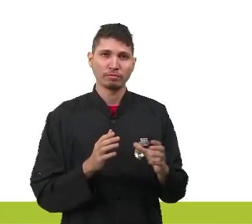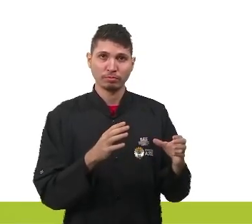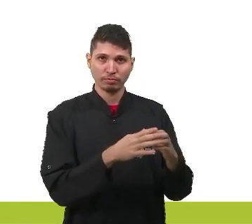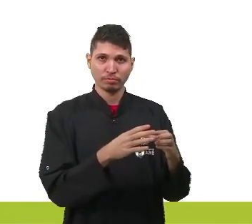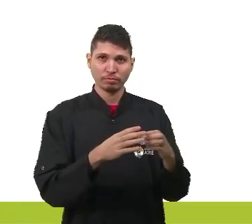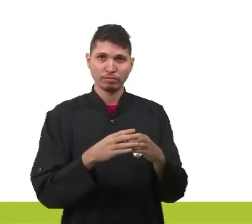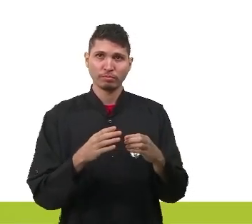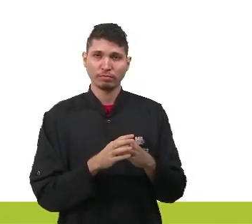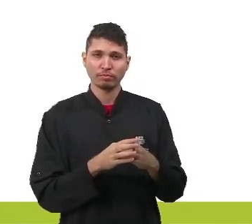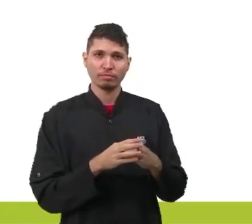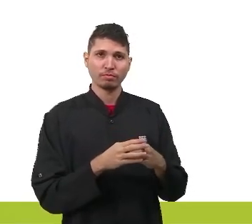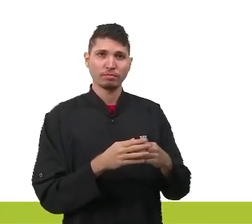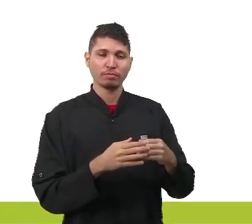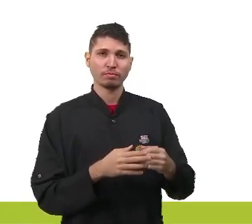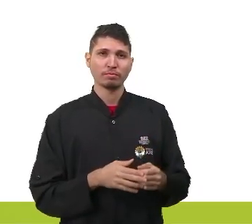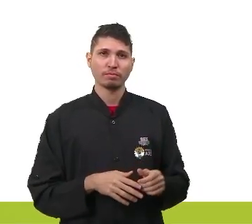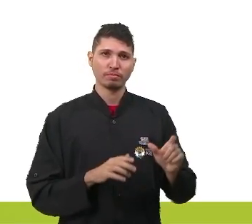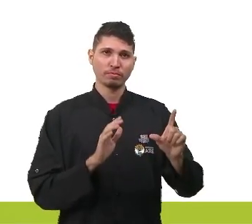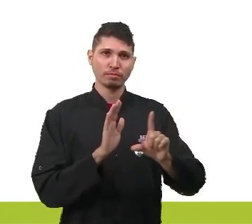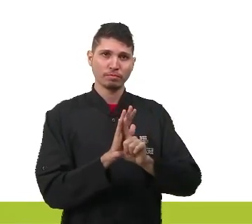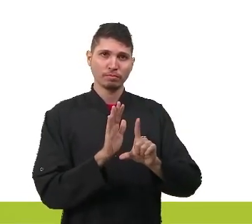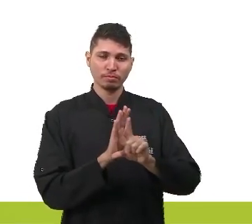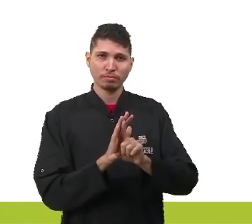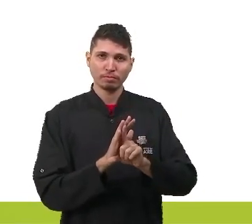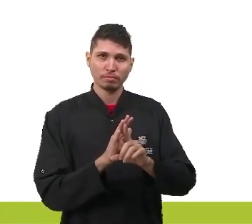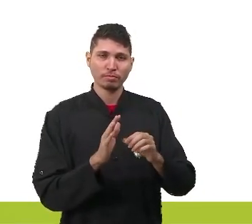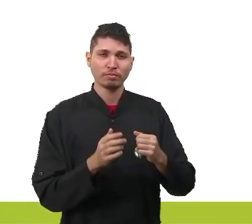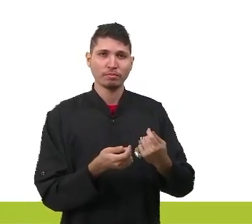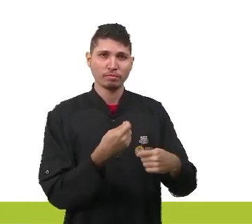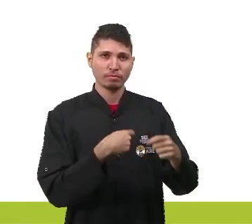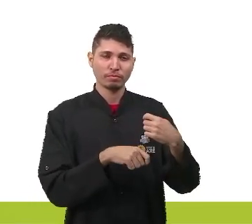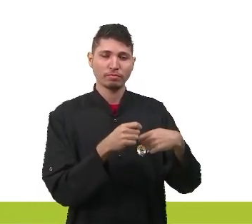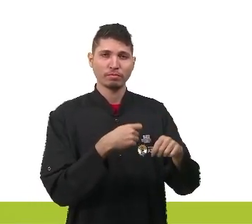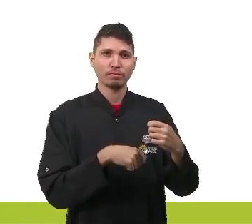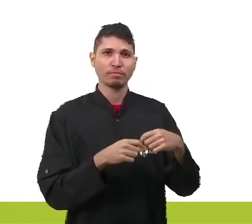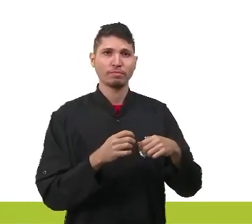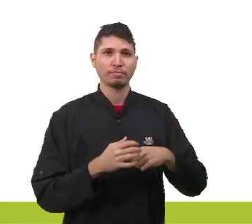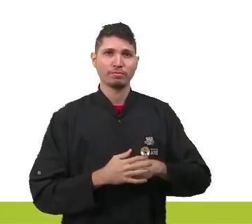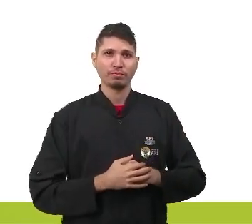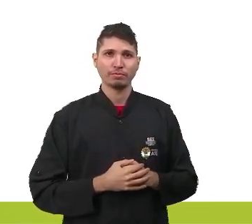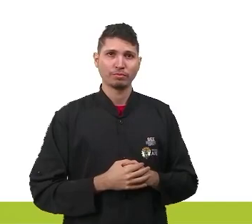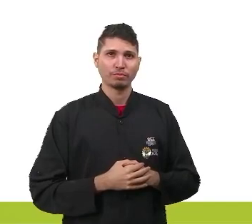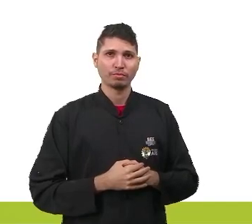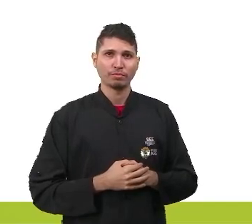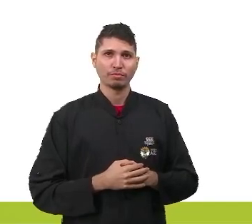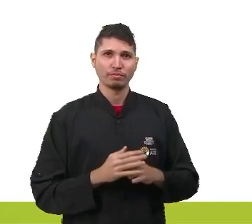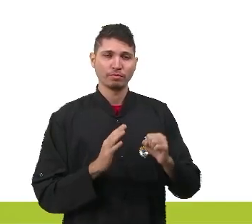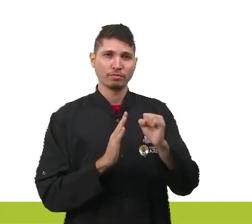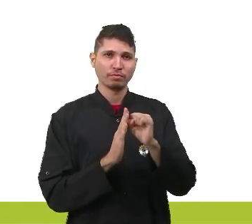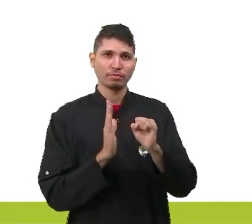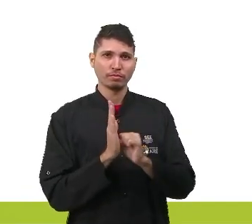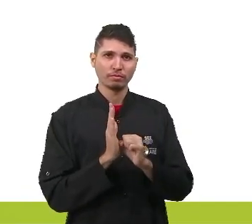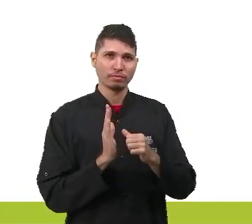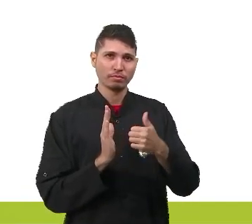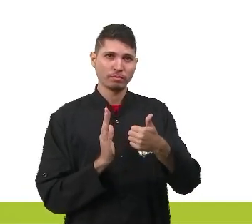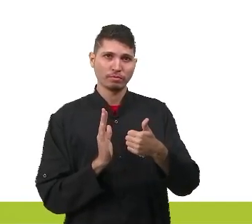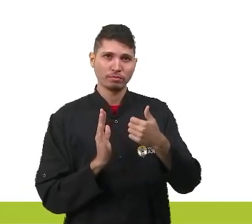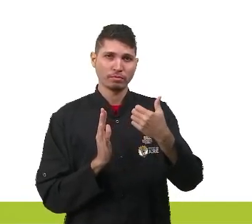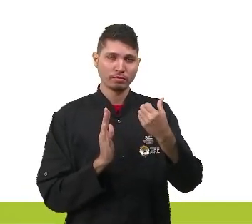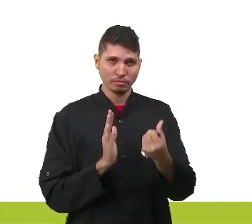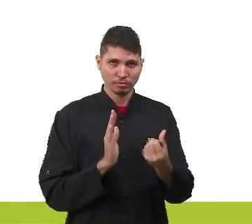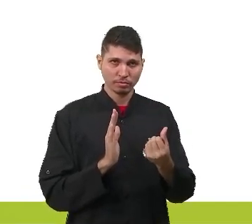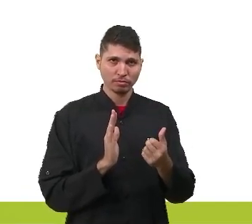operação benéfica da lei natural na esfera das relações econômicas. Questão. Entre os séculos XVI e XIX,